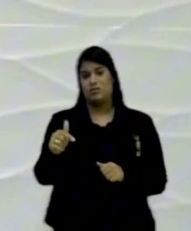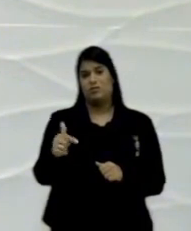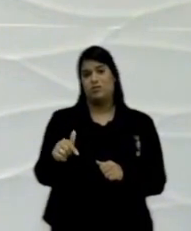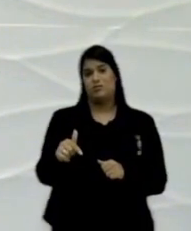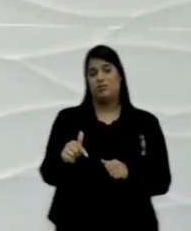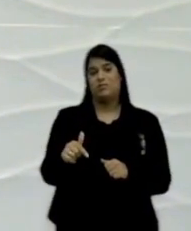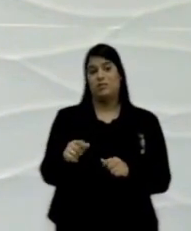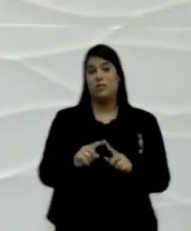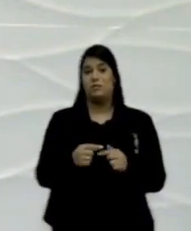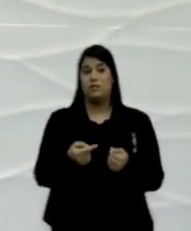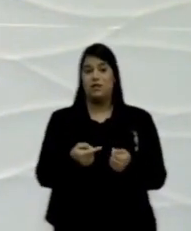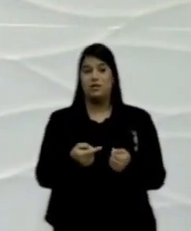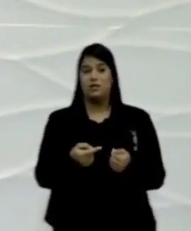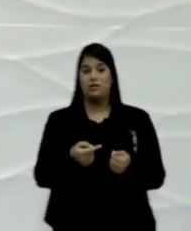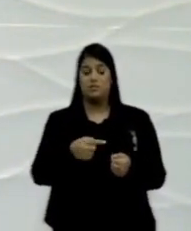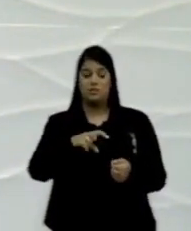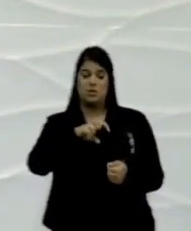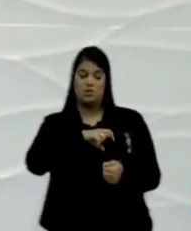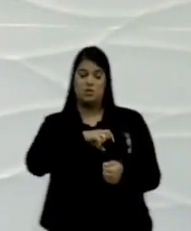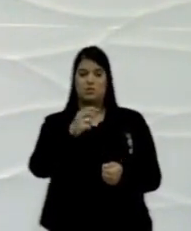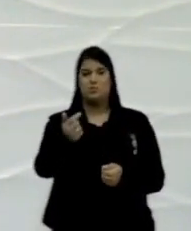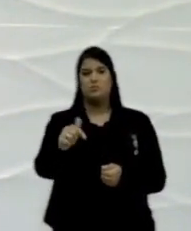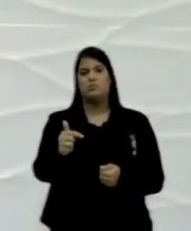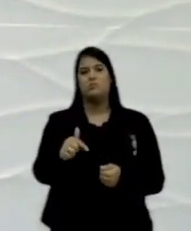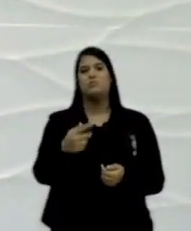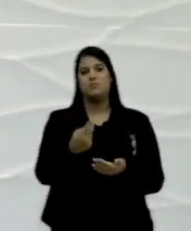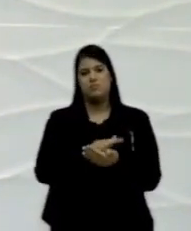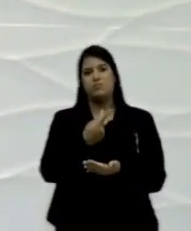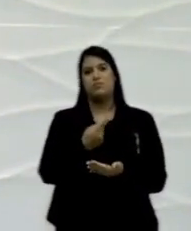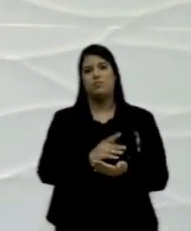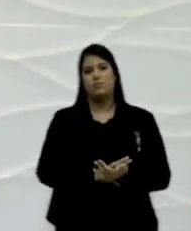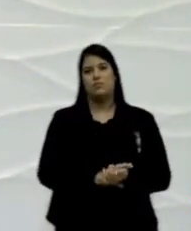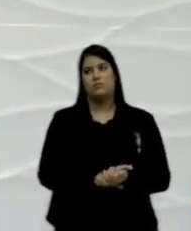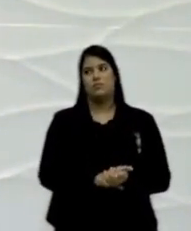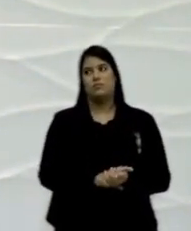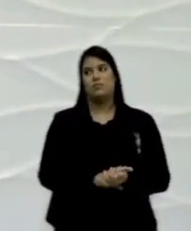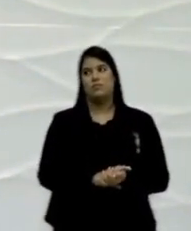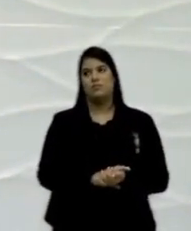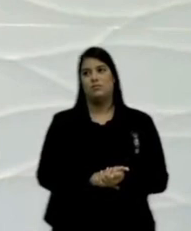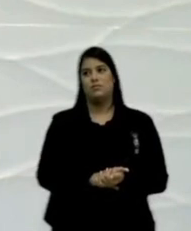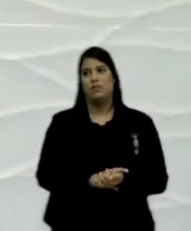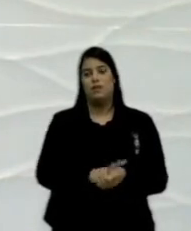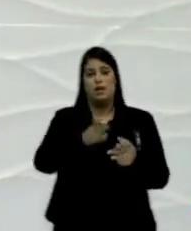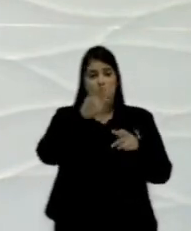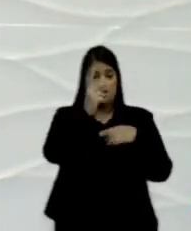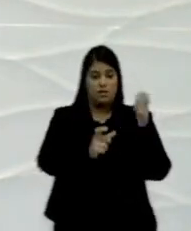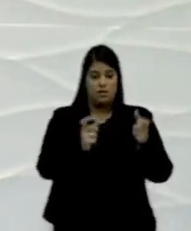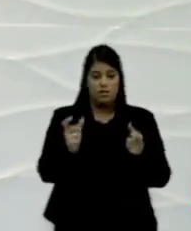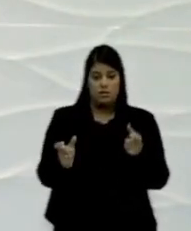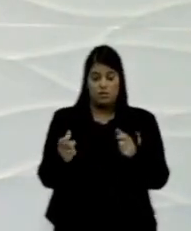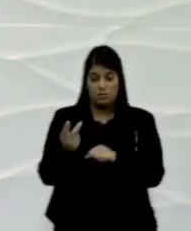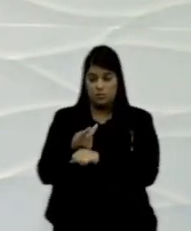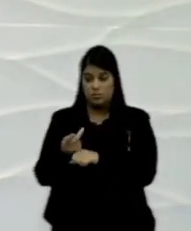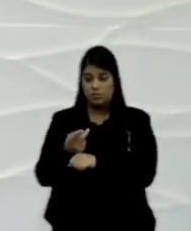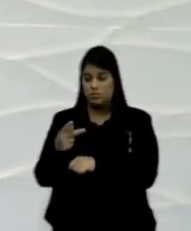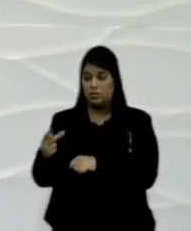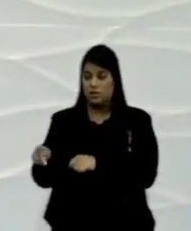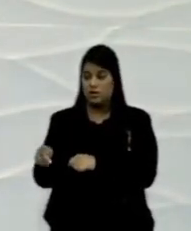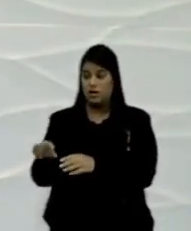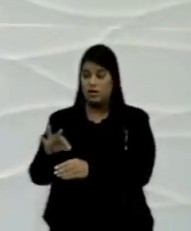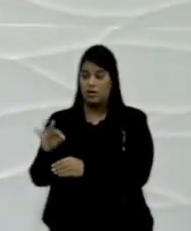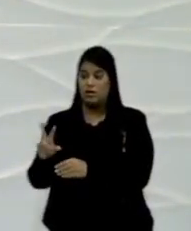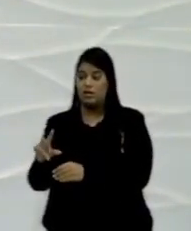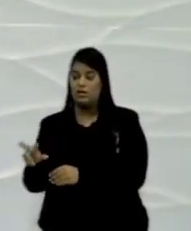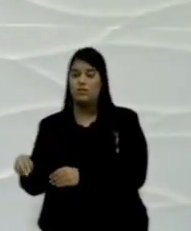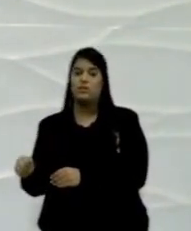habilitação. E é o que está acontecendo. As pessoas me procuram lá em Espírito Santo, rapaz, não vou não. Tem muitos